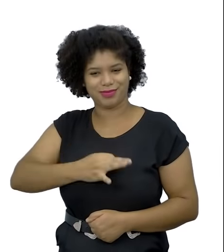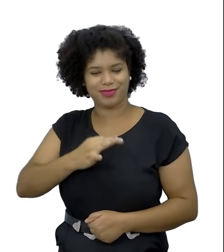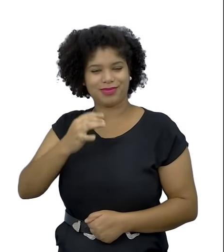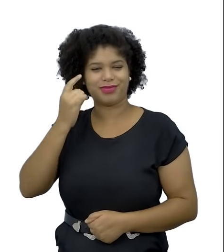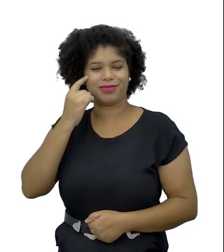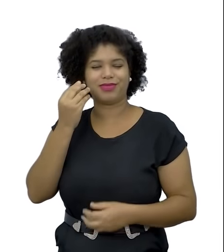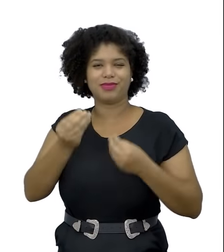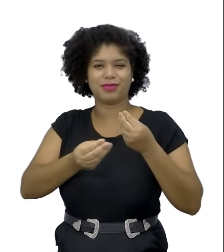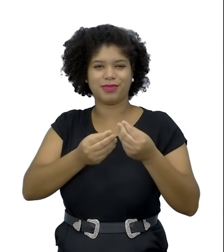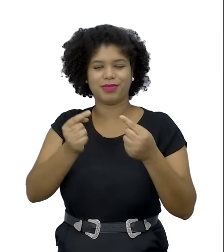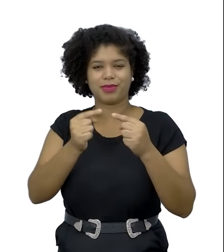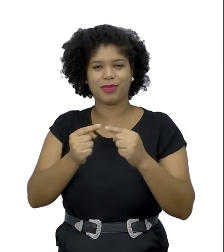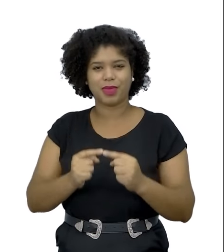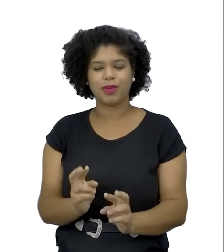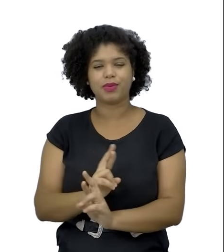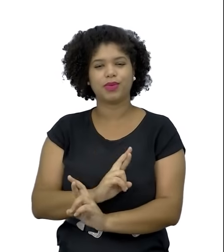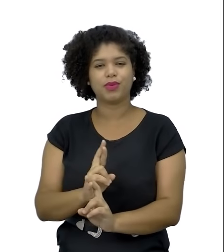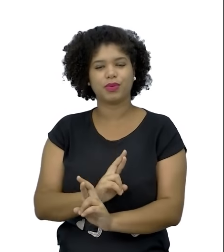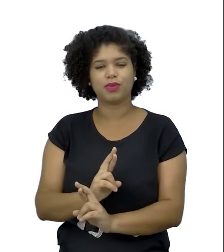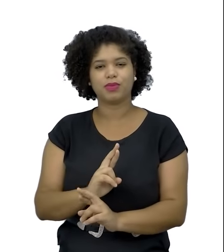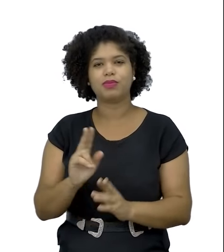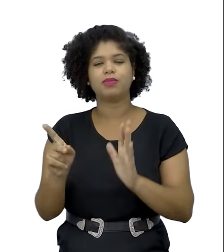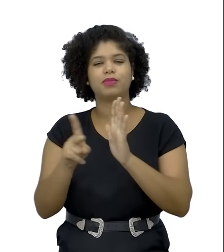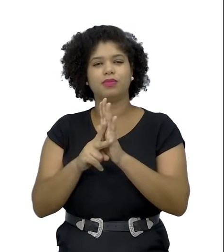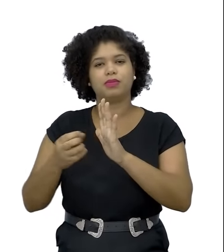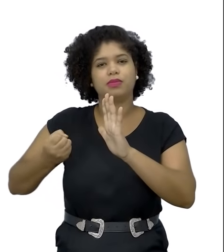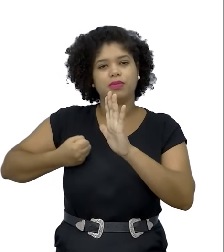valor posicional que cada algarismo